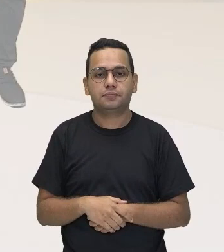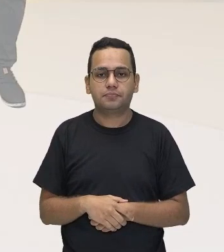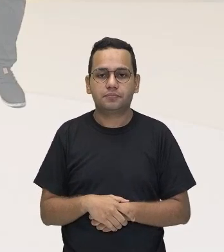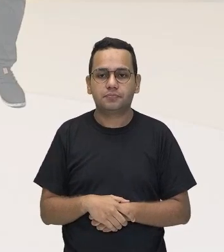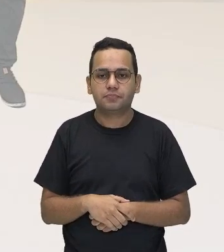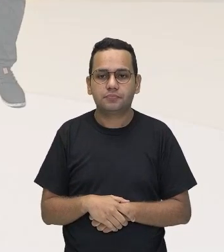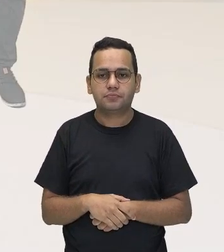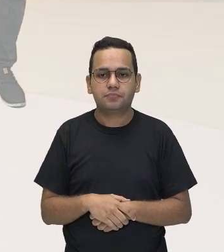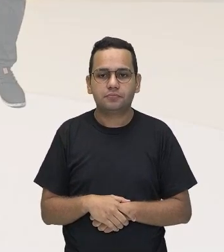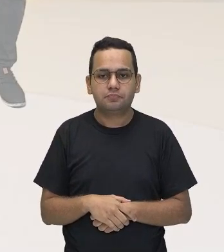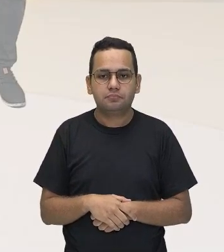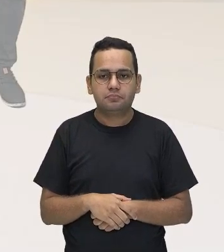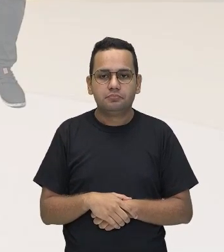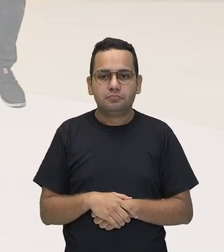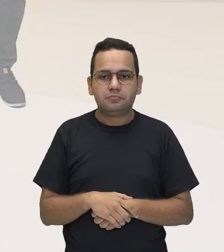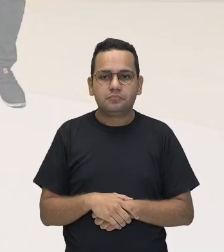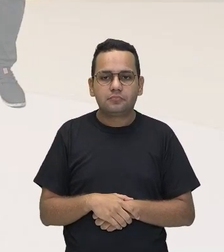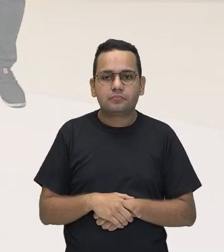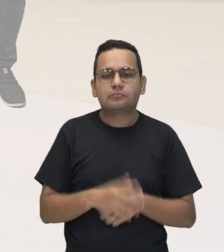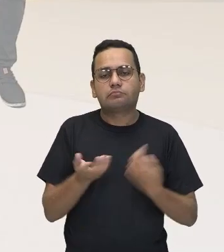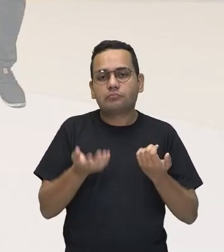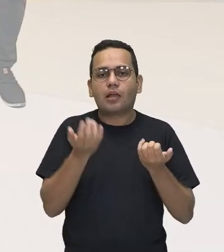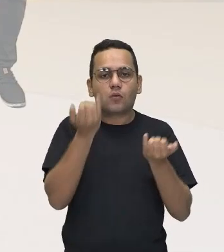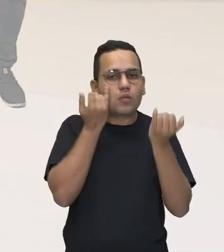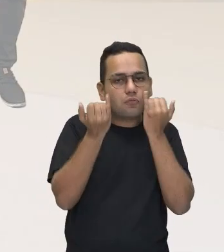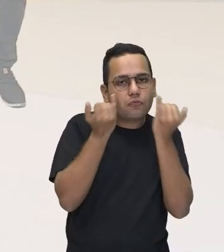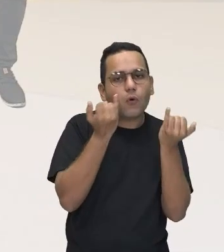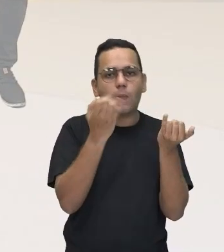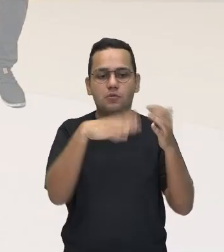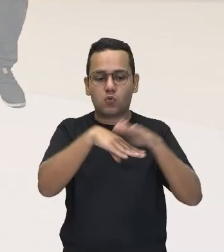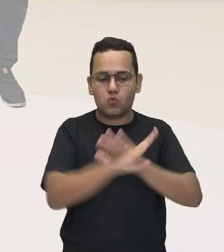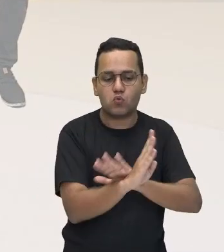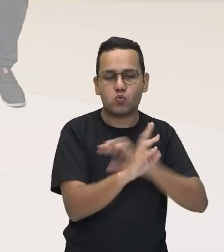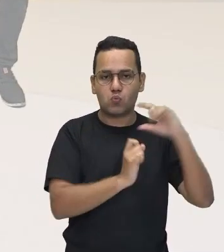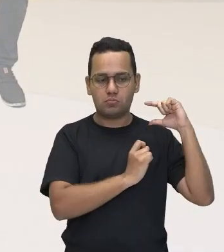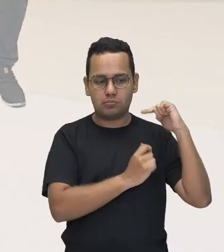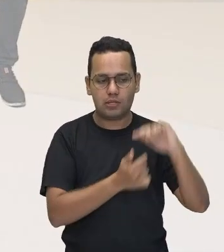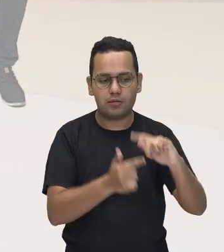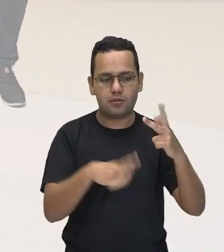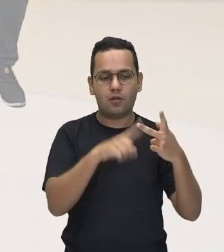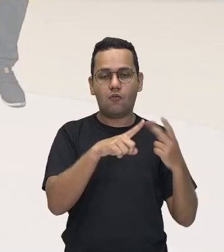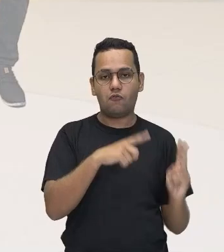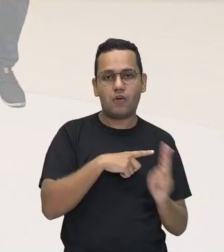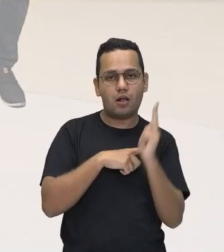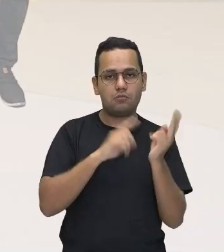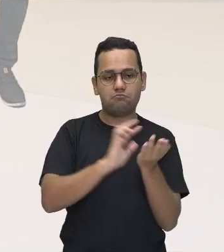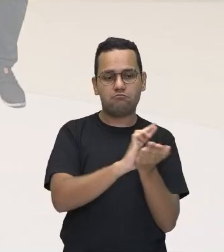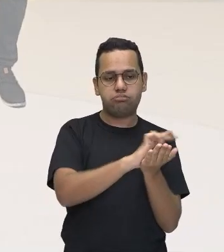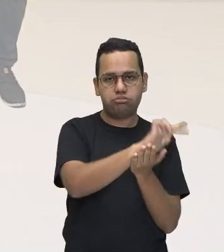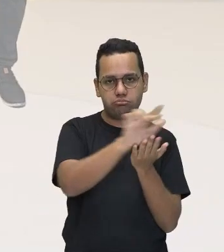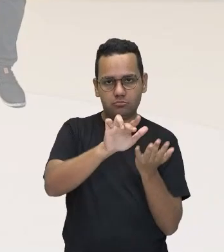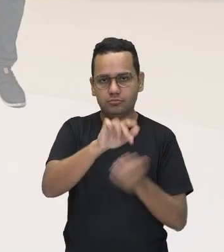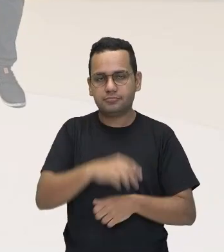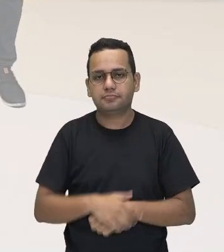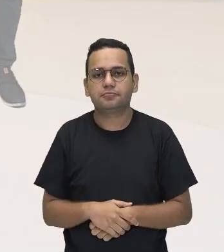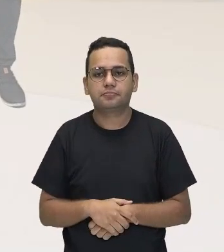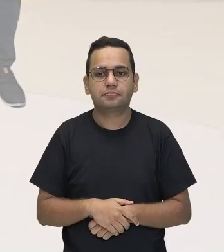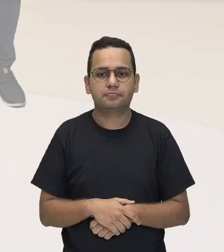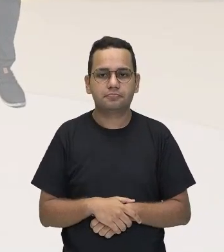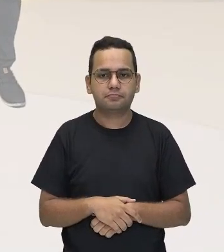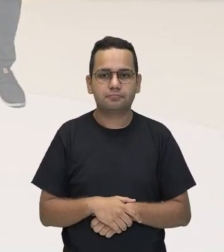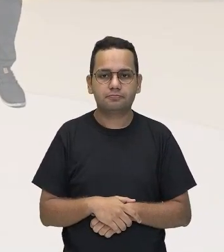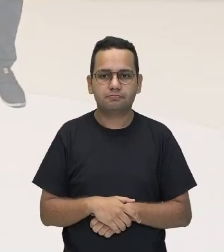professor? Com o seu conhecimento, com as suas tradições, com os seus valores, com os seus costumes. E aí a gente tem, professor,